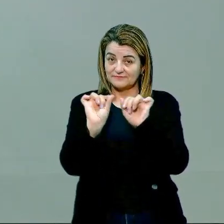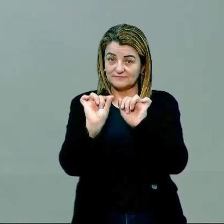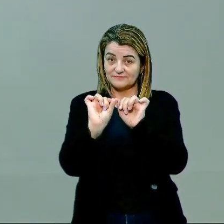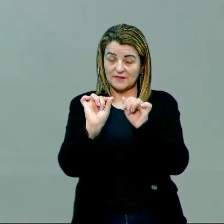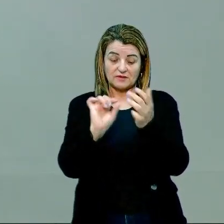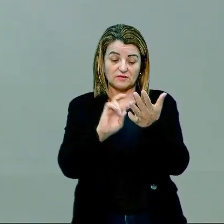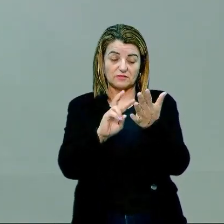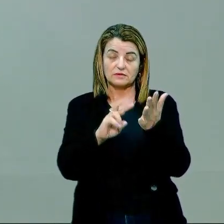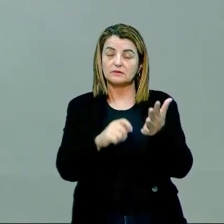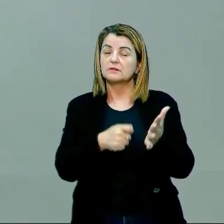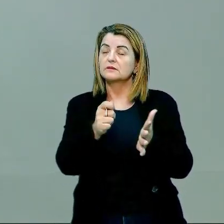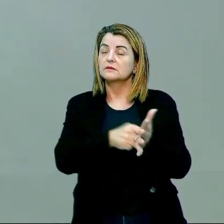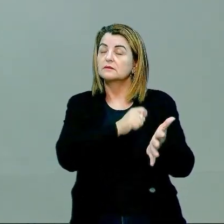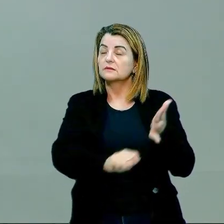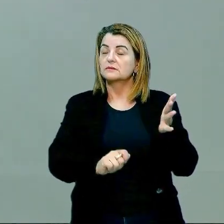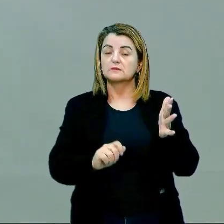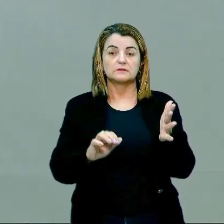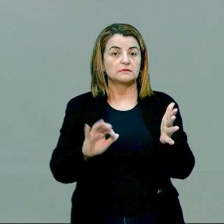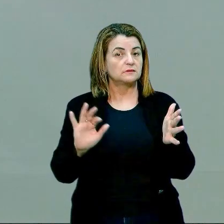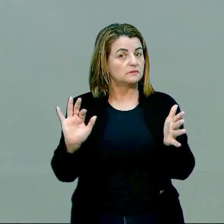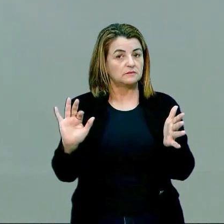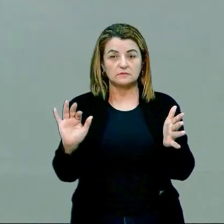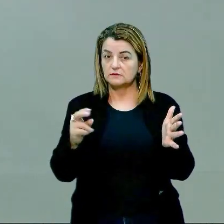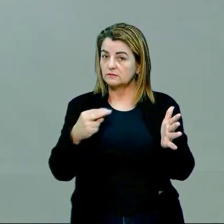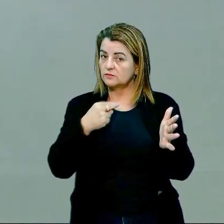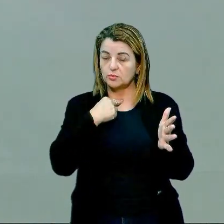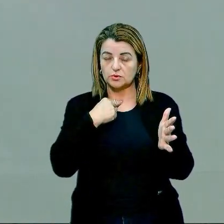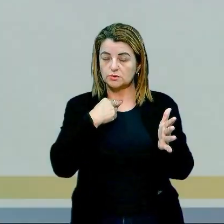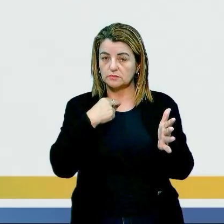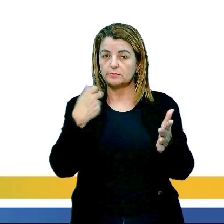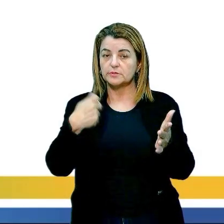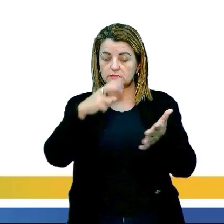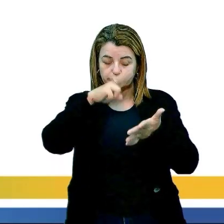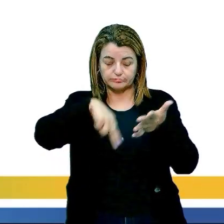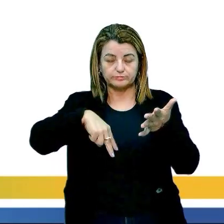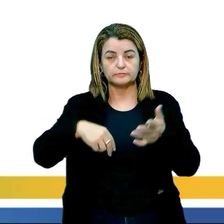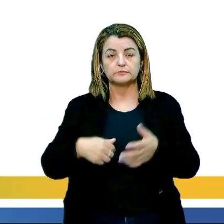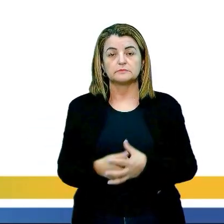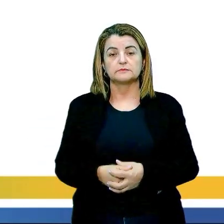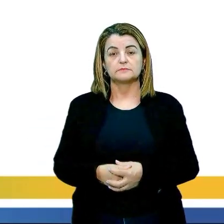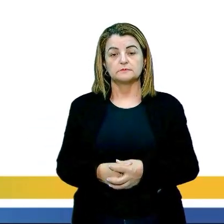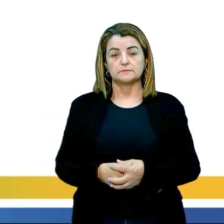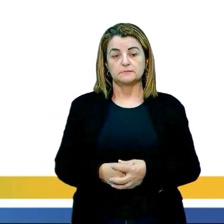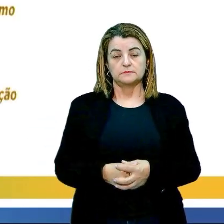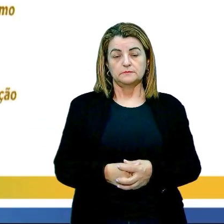ler a questão toda, não. Ok? Vamos para a próxima.